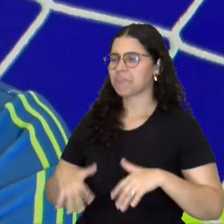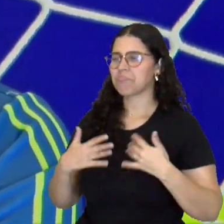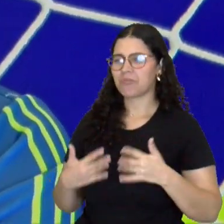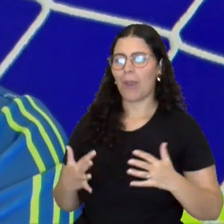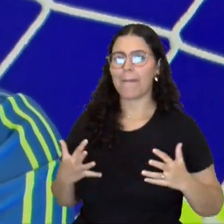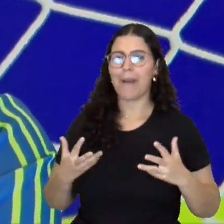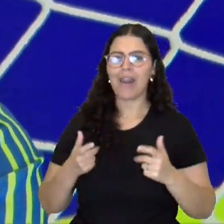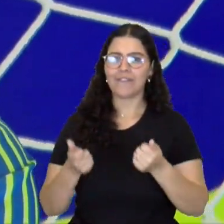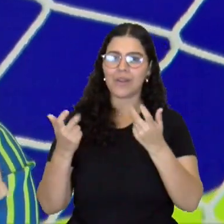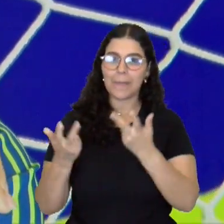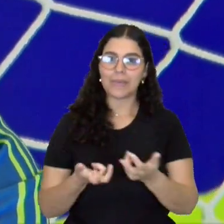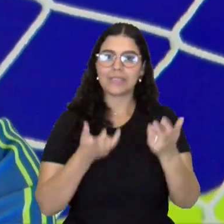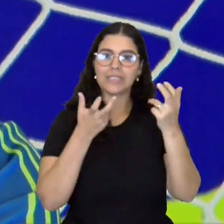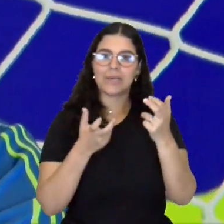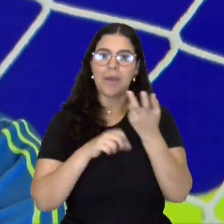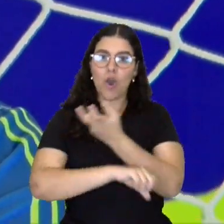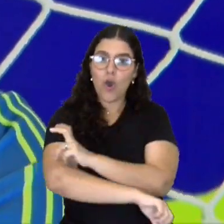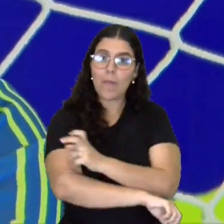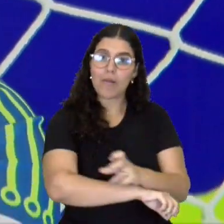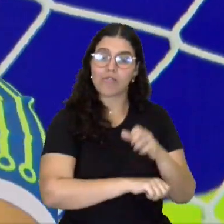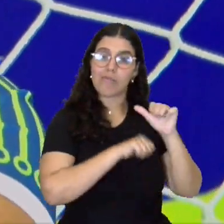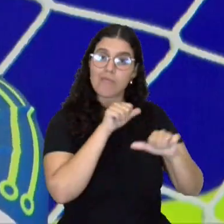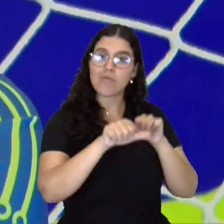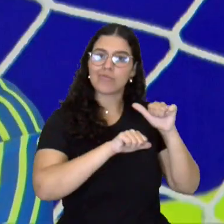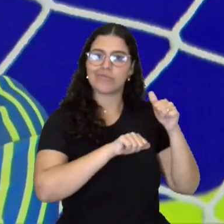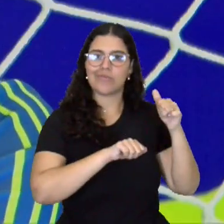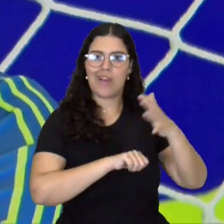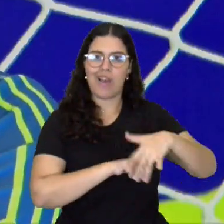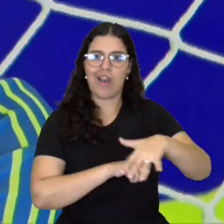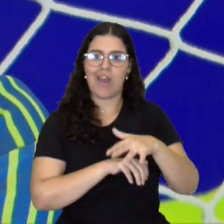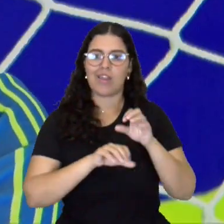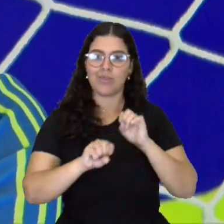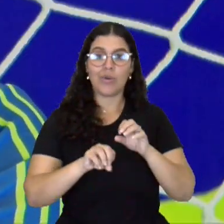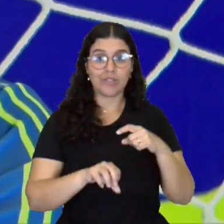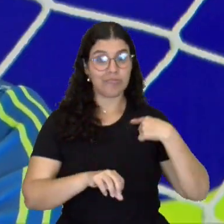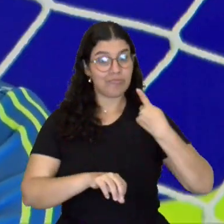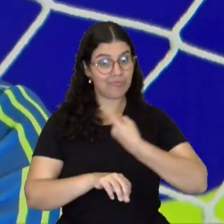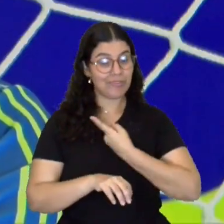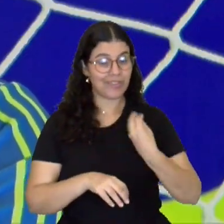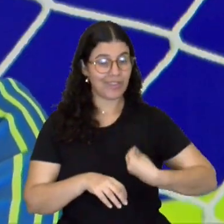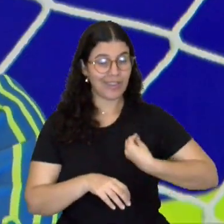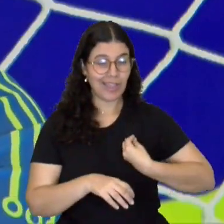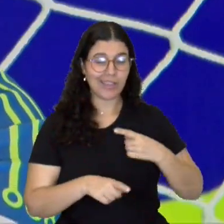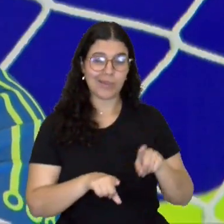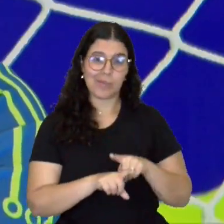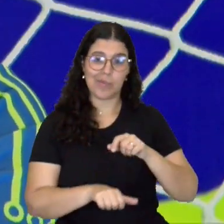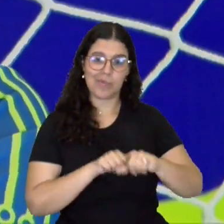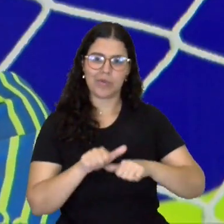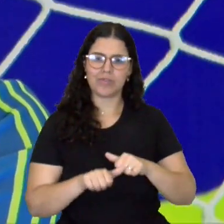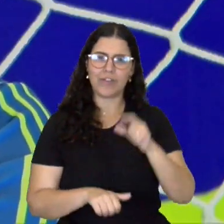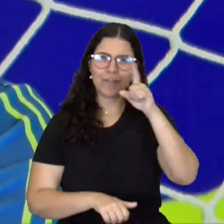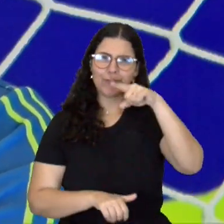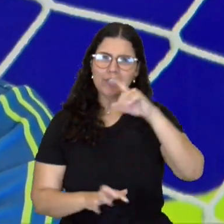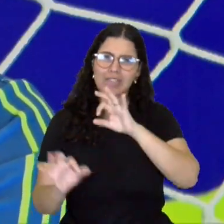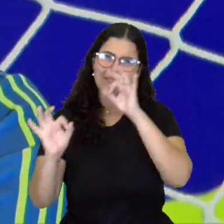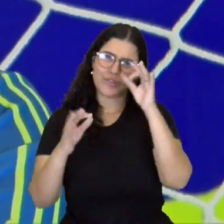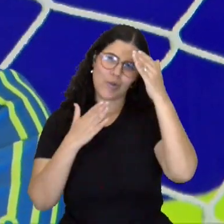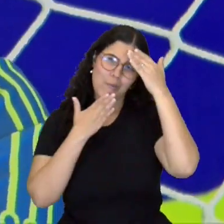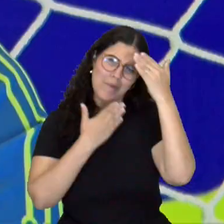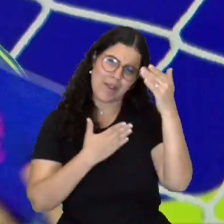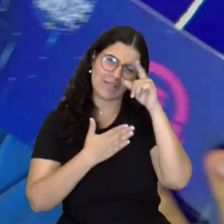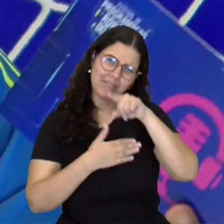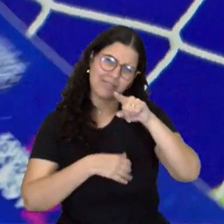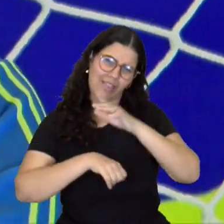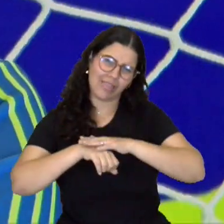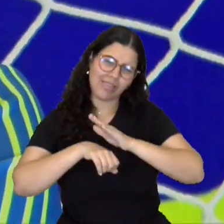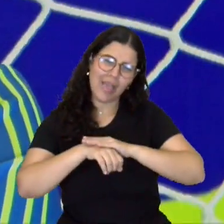revolucionando a educação e que a gente faz parte disso. E para você que está nos assistindo, muito obrigado por ter tirado um pouquinho do seu tempo